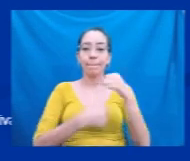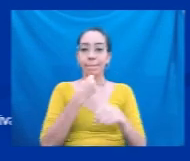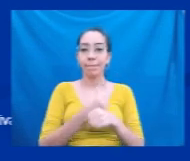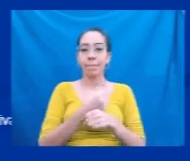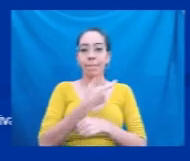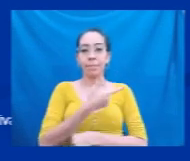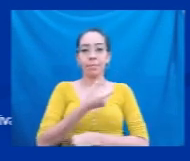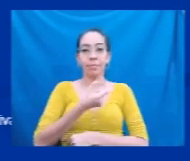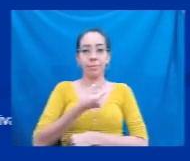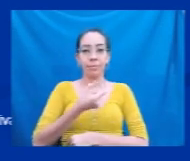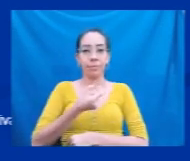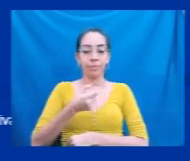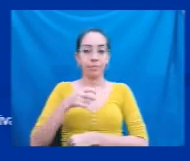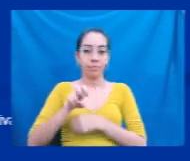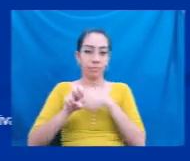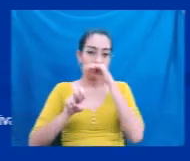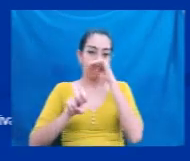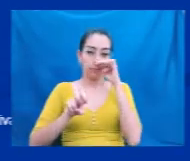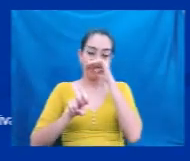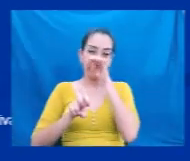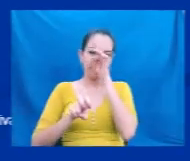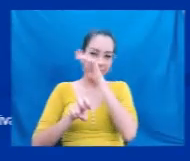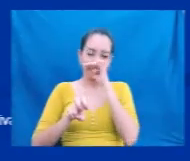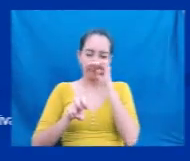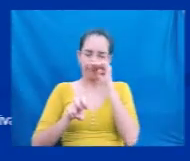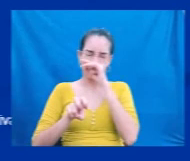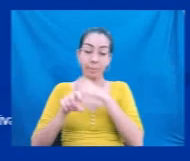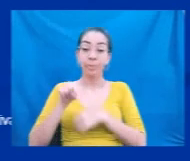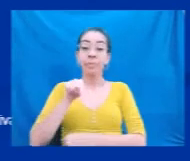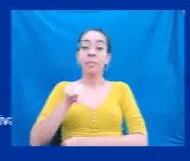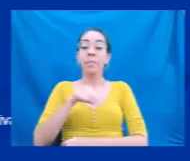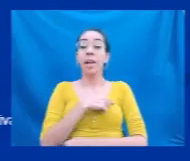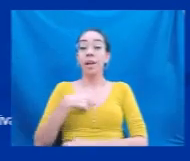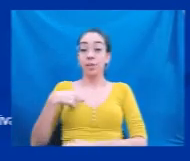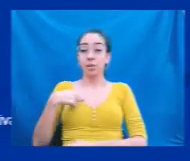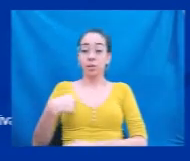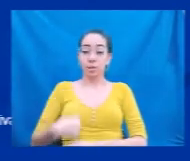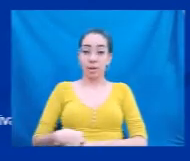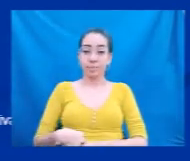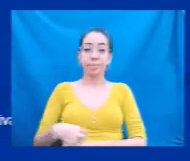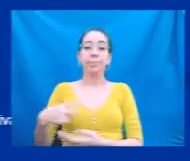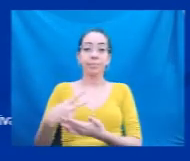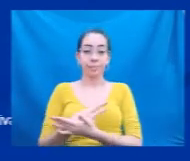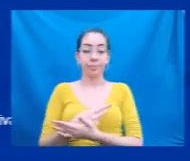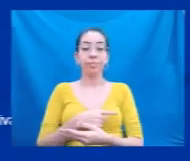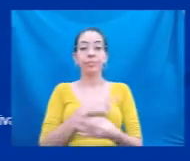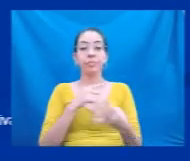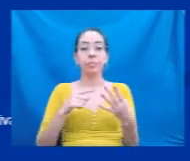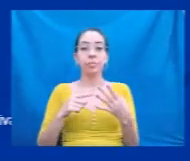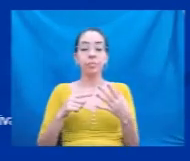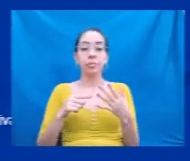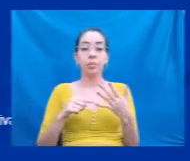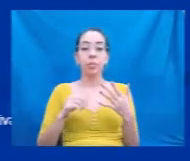né? Um evento aqui na China, e aqui ressalto um evento que houve no nosso